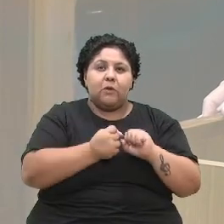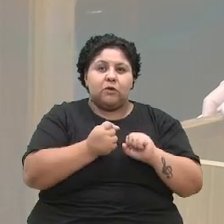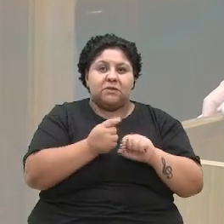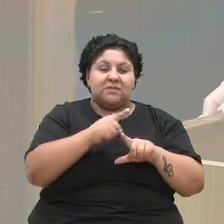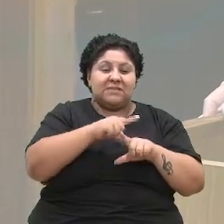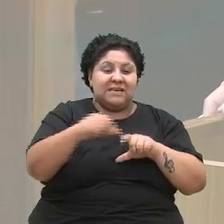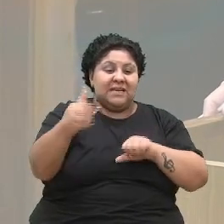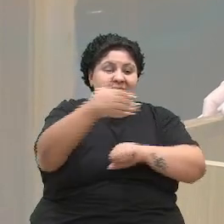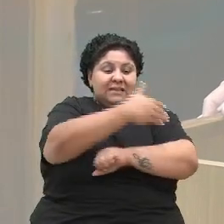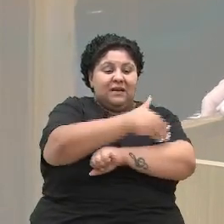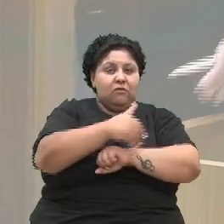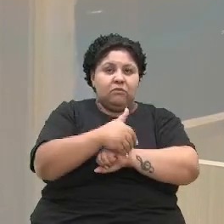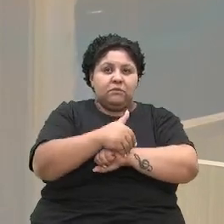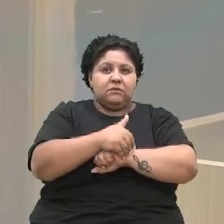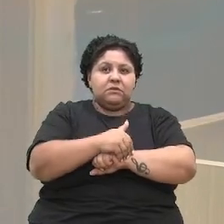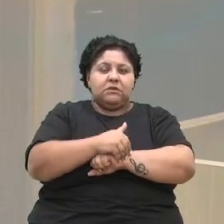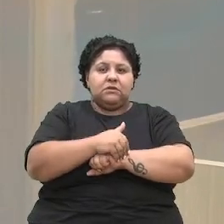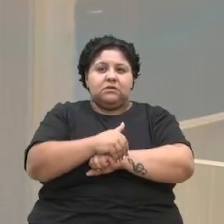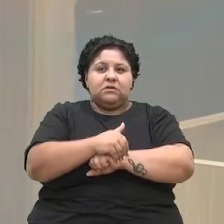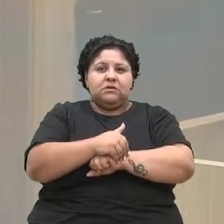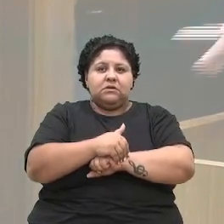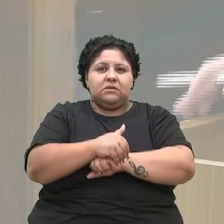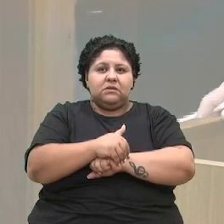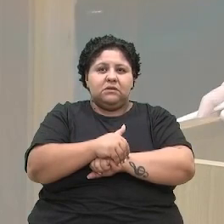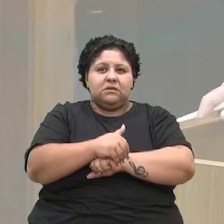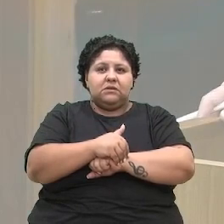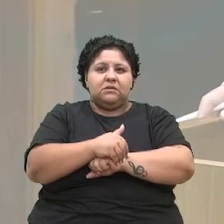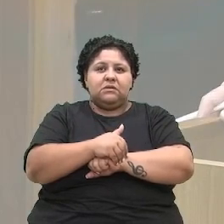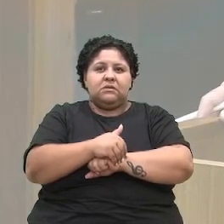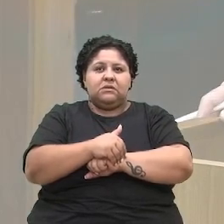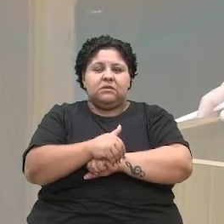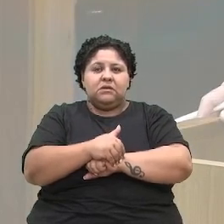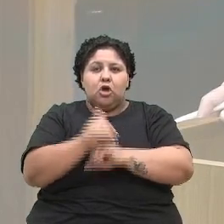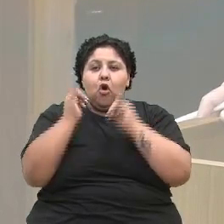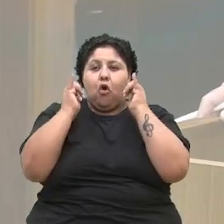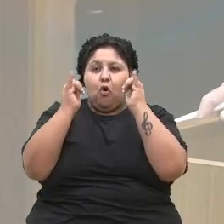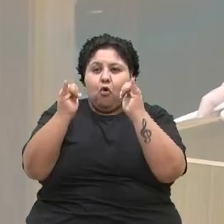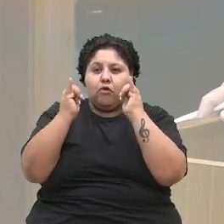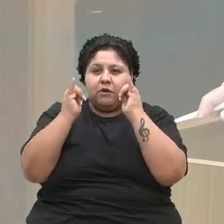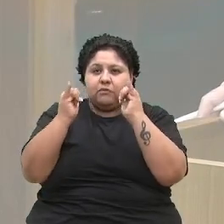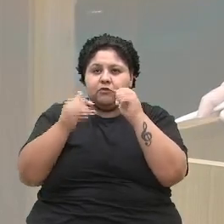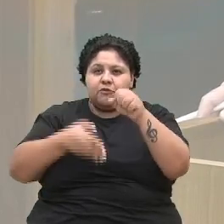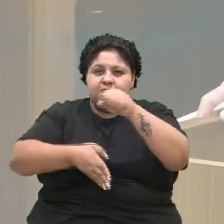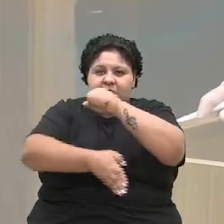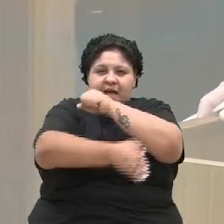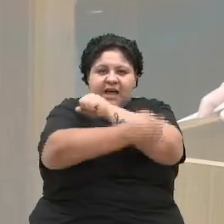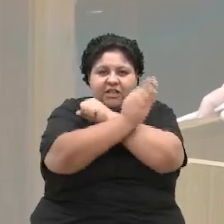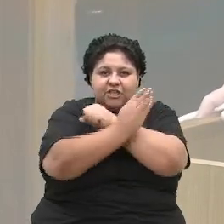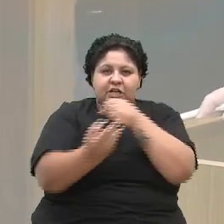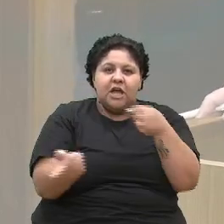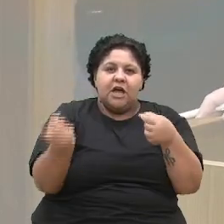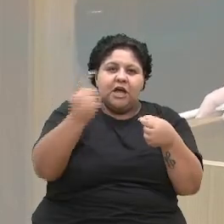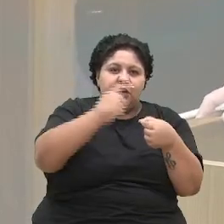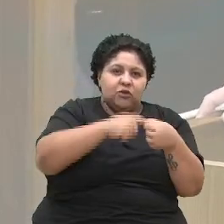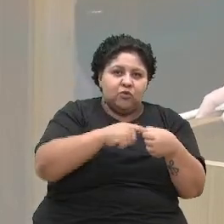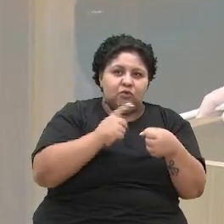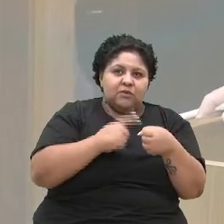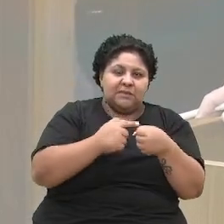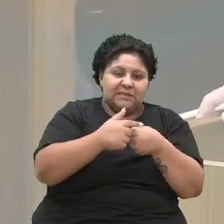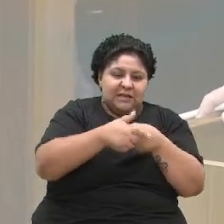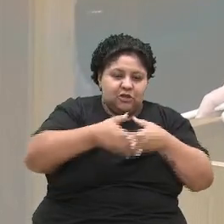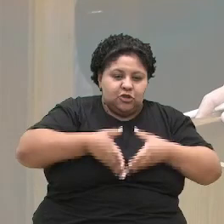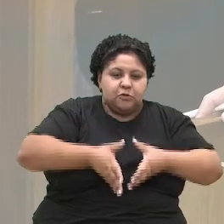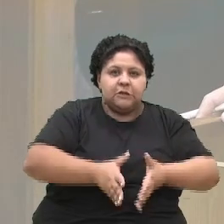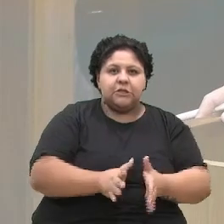de rua, passagem, se assim elas assim quiserem, para retorno às suas cidades de origem. Uma